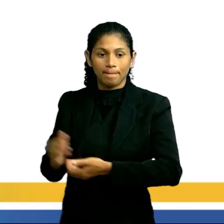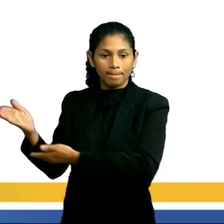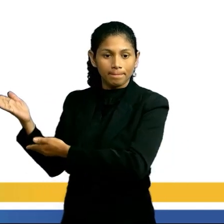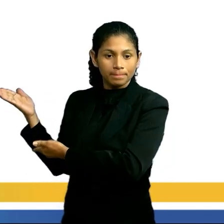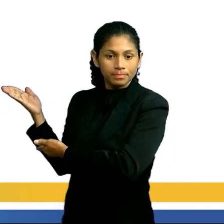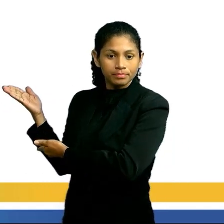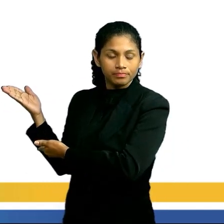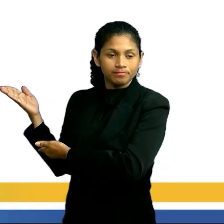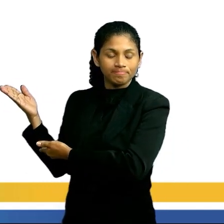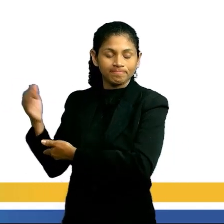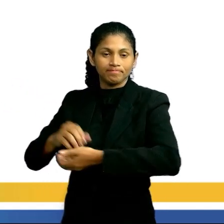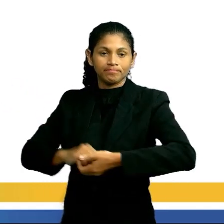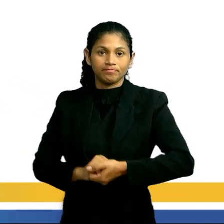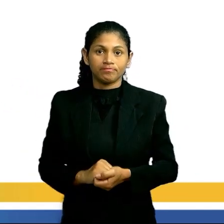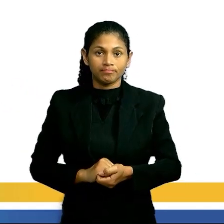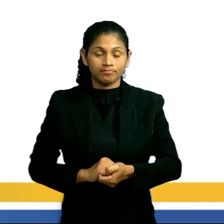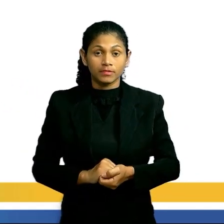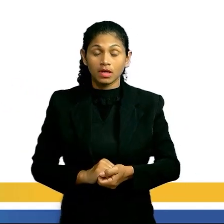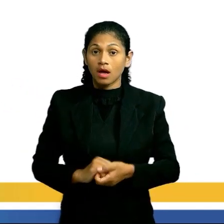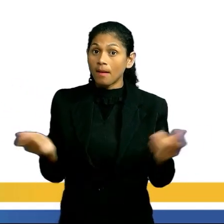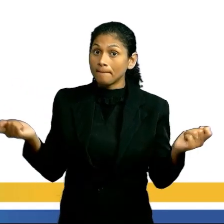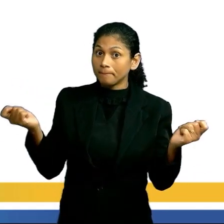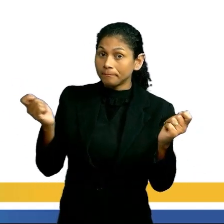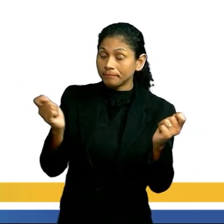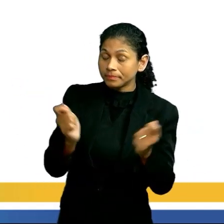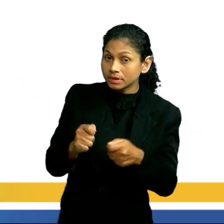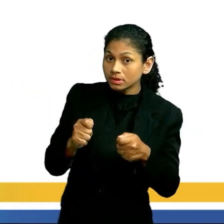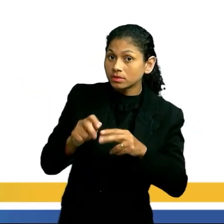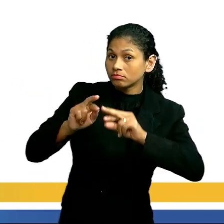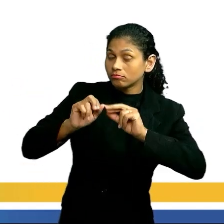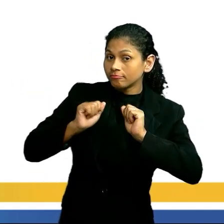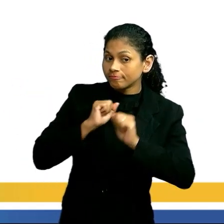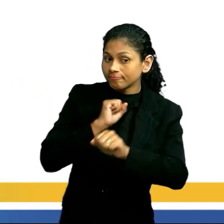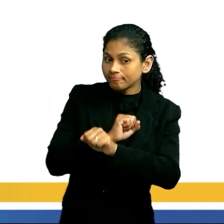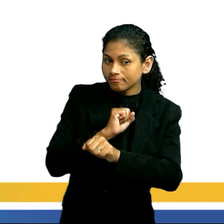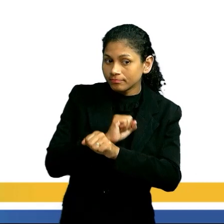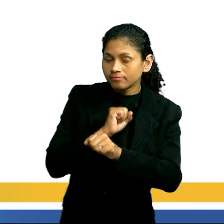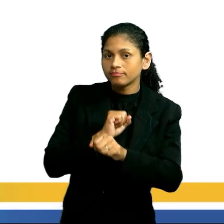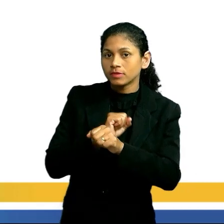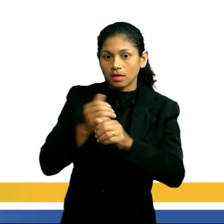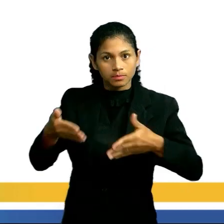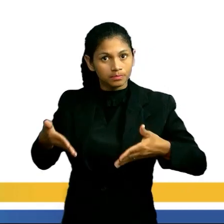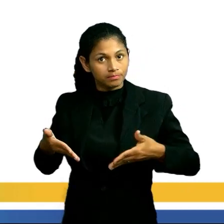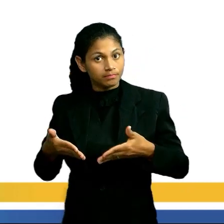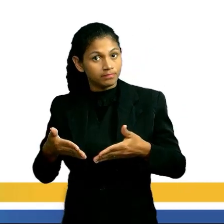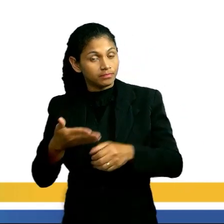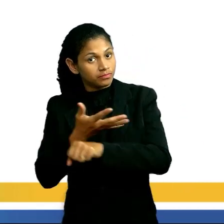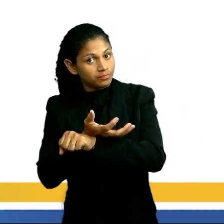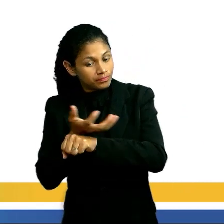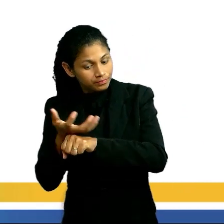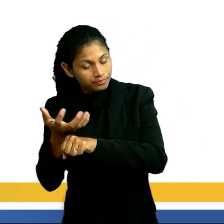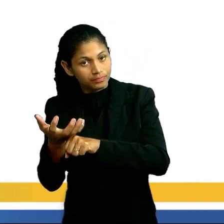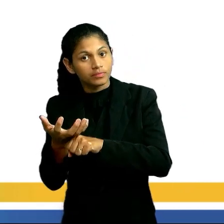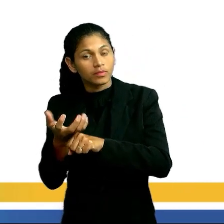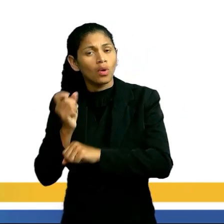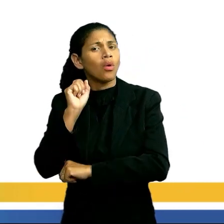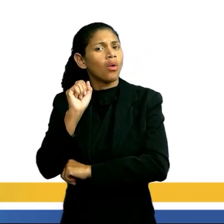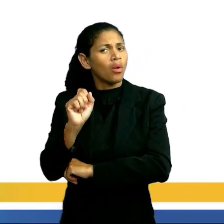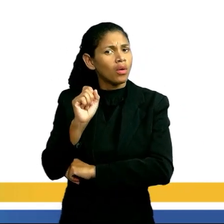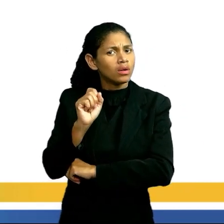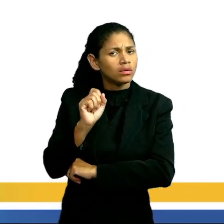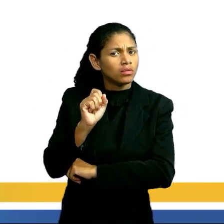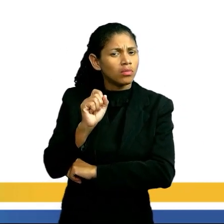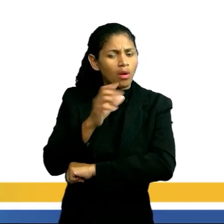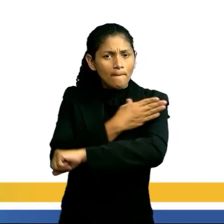os caracteres, a proporção esperada de descendentes com fenótipo de grãos brancos e cheios. Mas, professor, como é que é